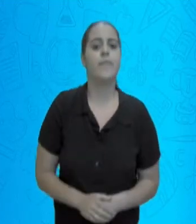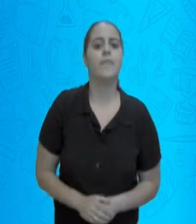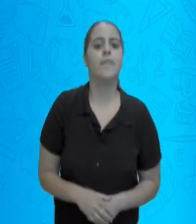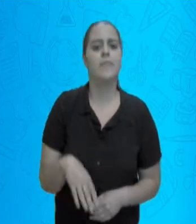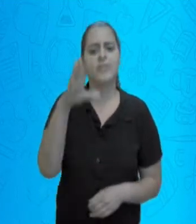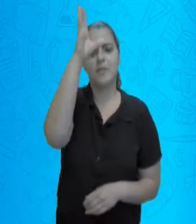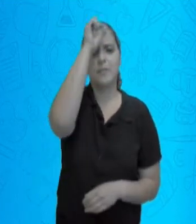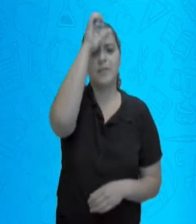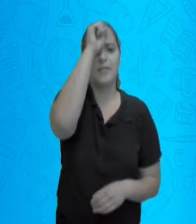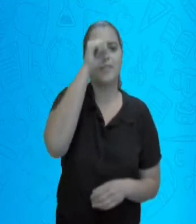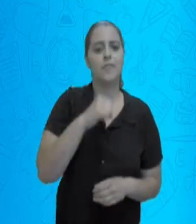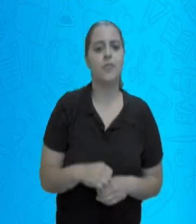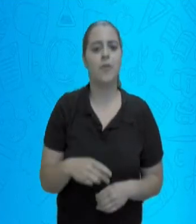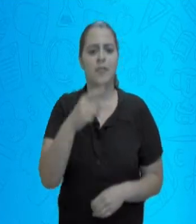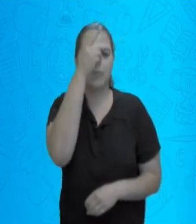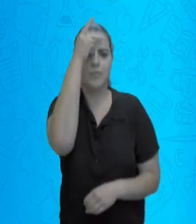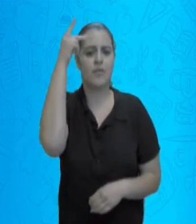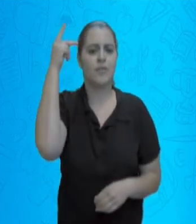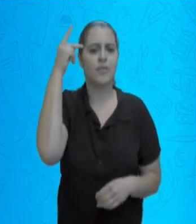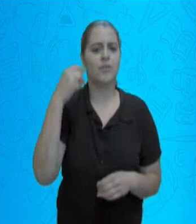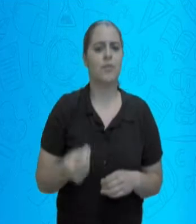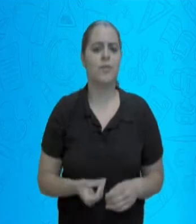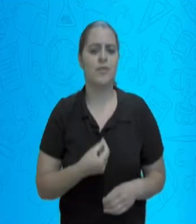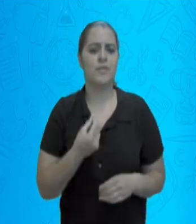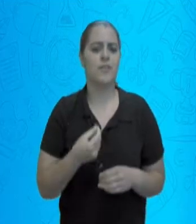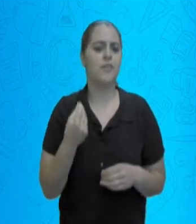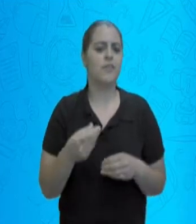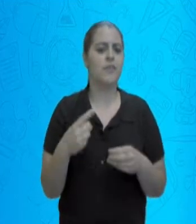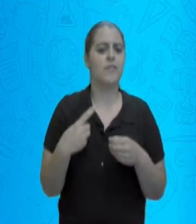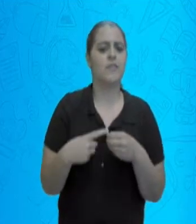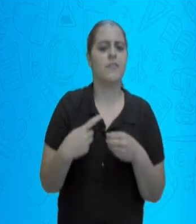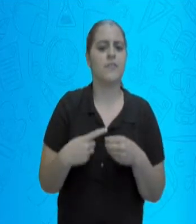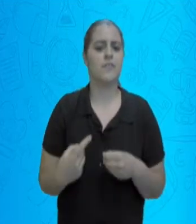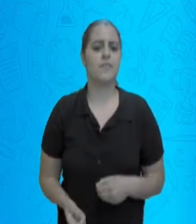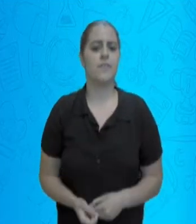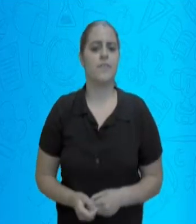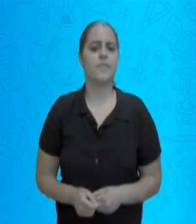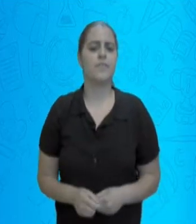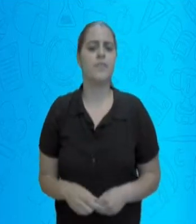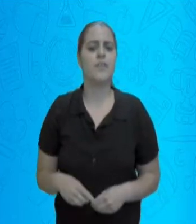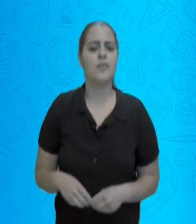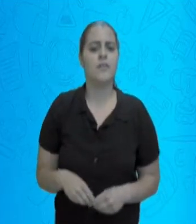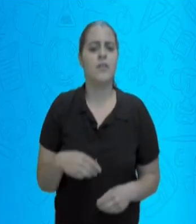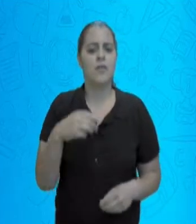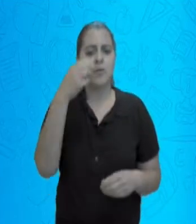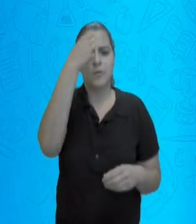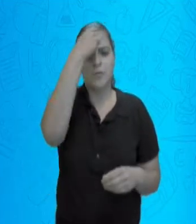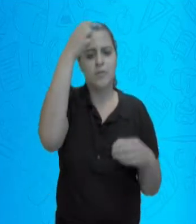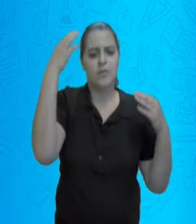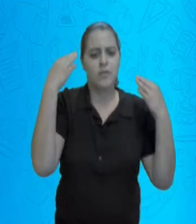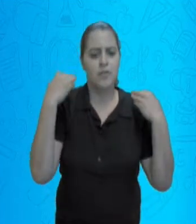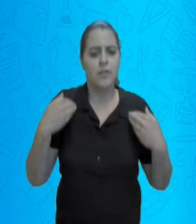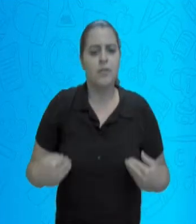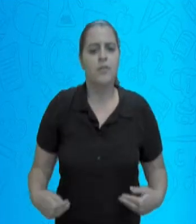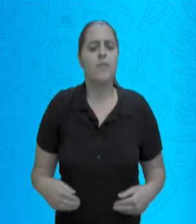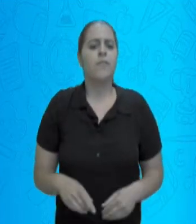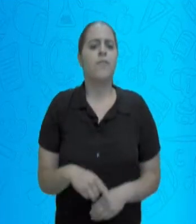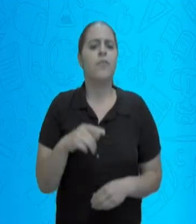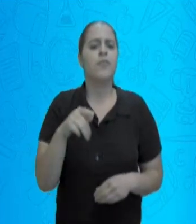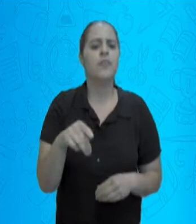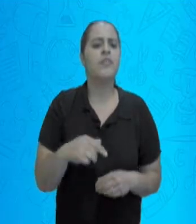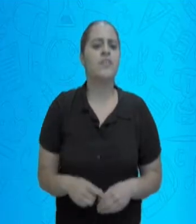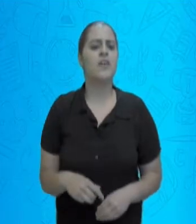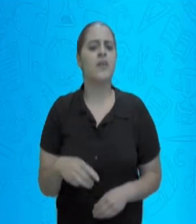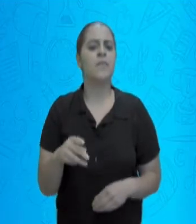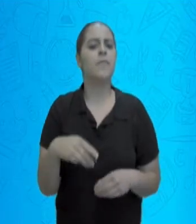vamos aprender sobre as pessoas que fazem parte dessa cidade, que são os cidadãos. Você se considera